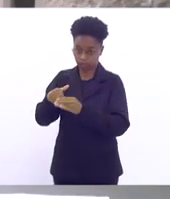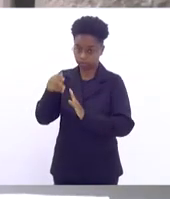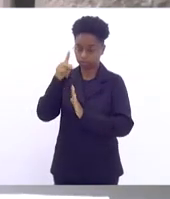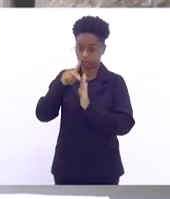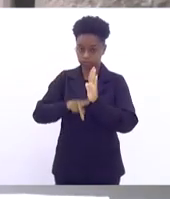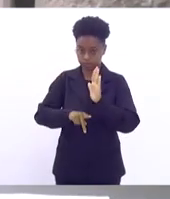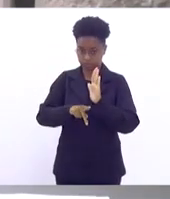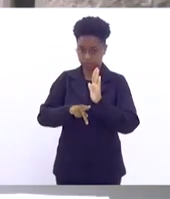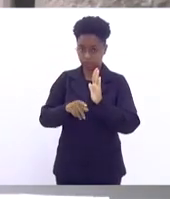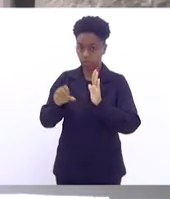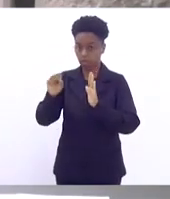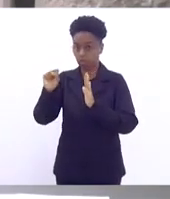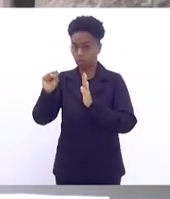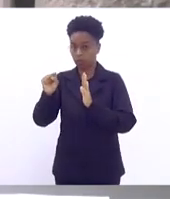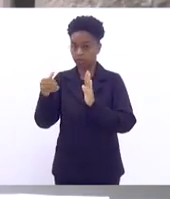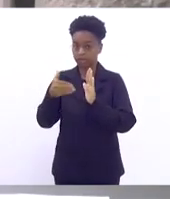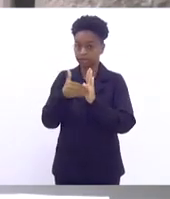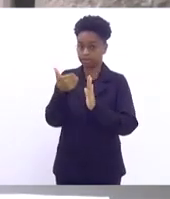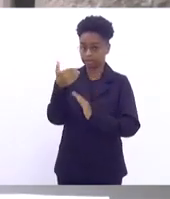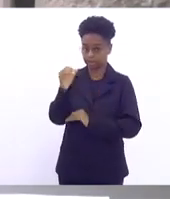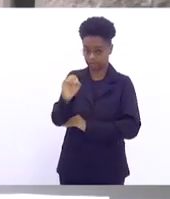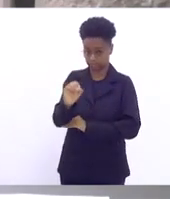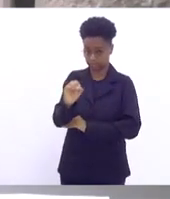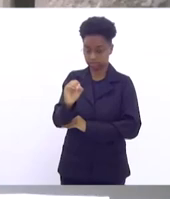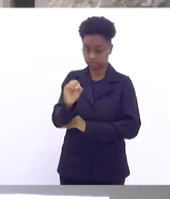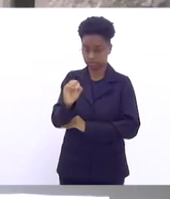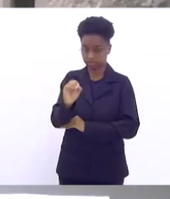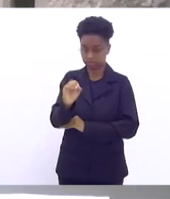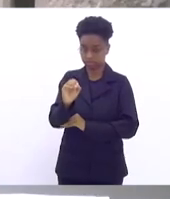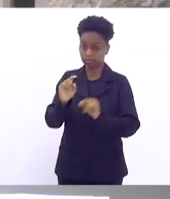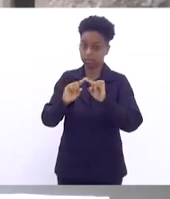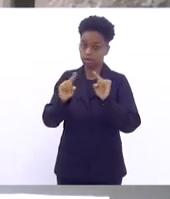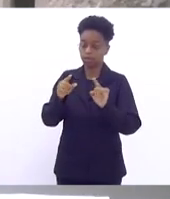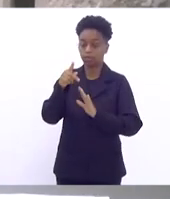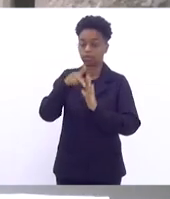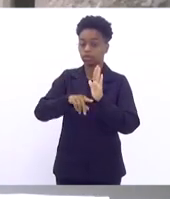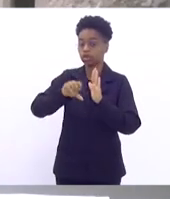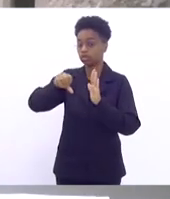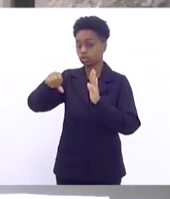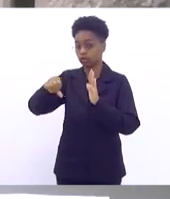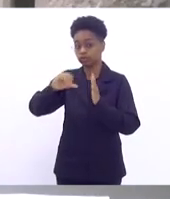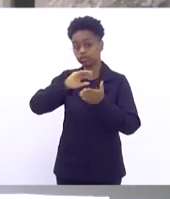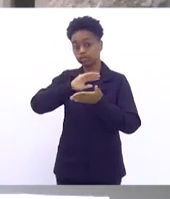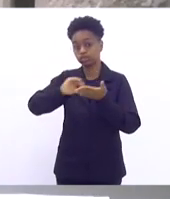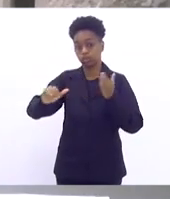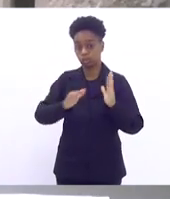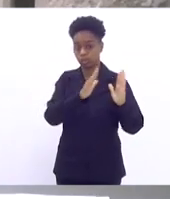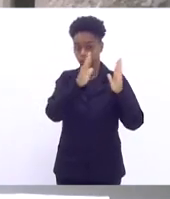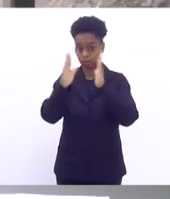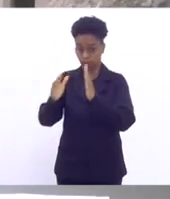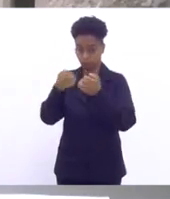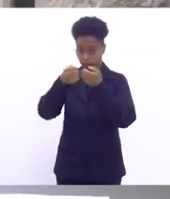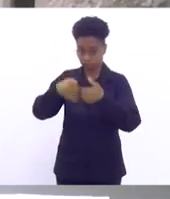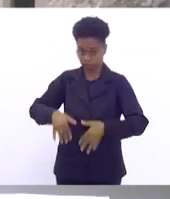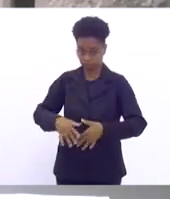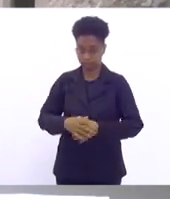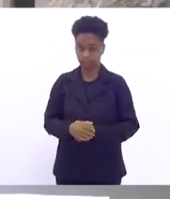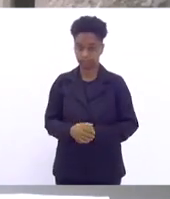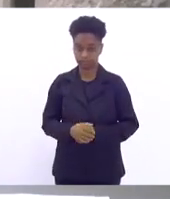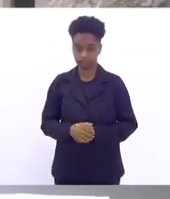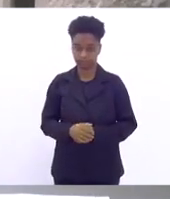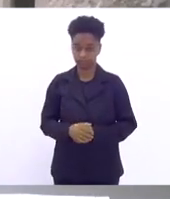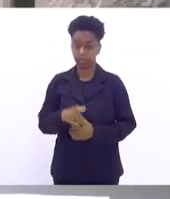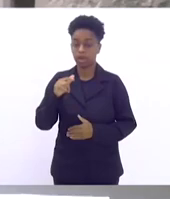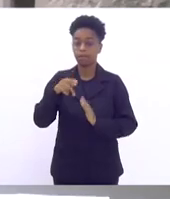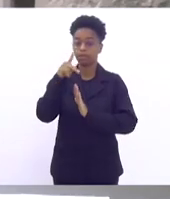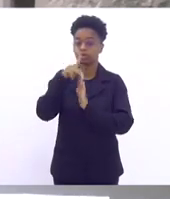projetos do 8 ao 10 sendo que o projeto 9 está retirado do Bloco das prejudicabilidades é um projeto